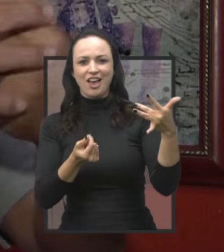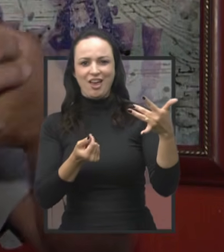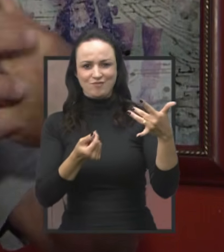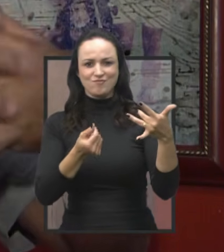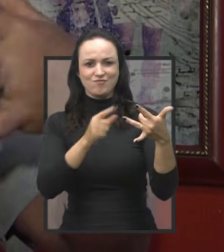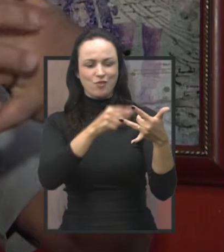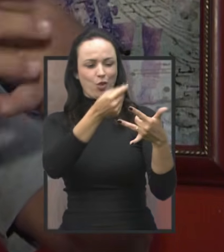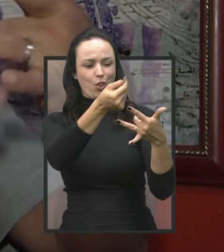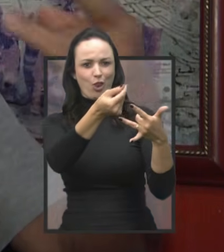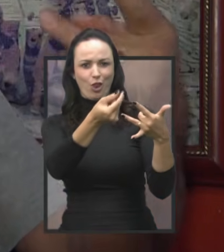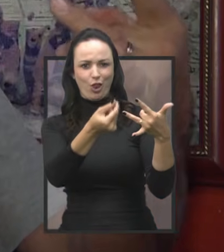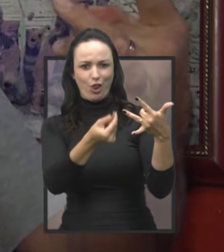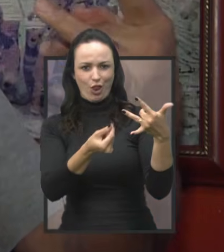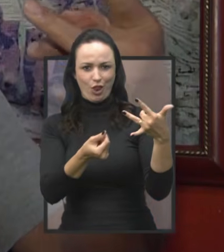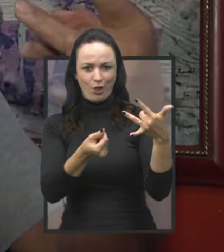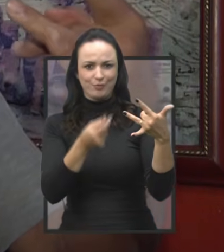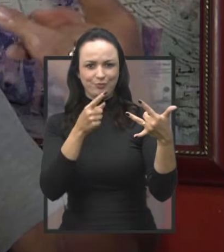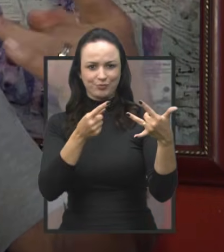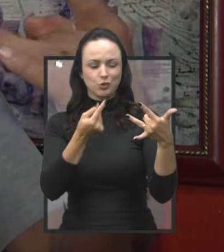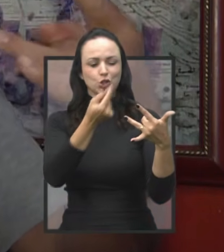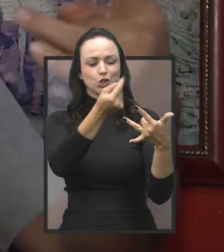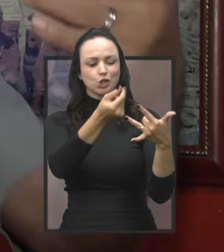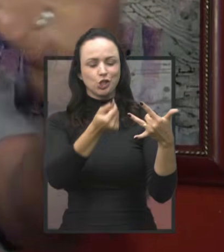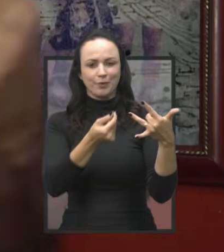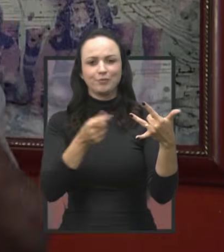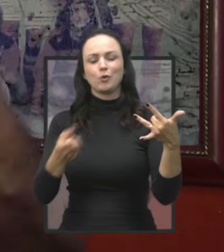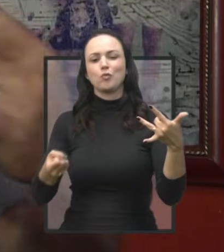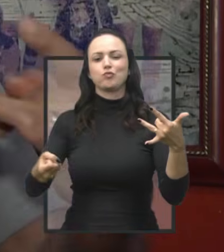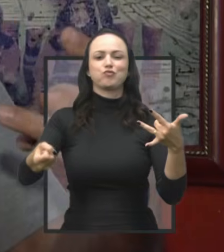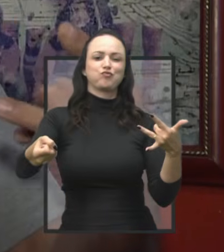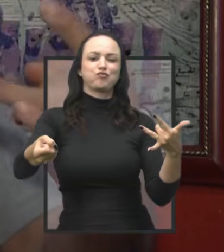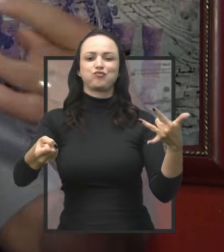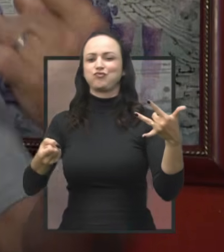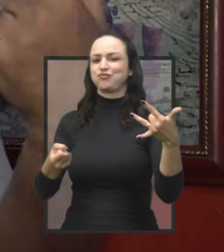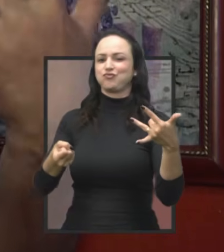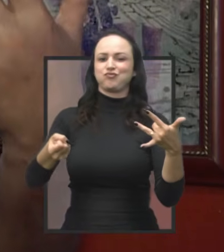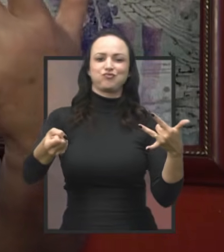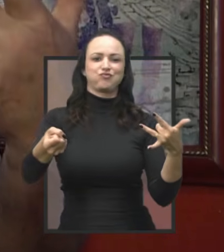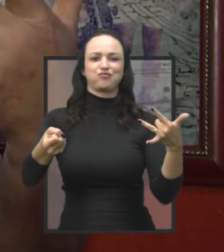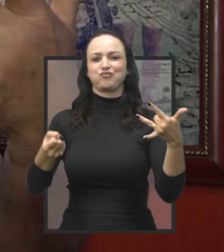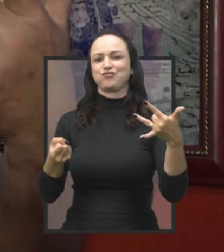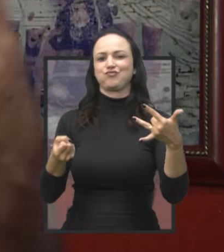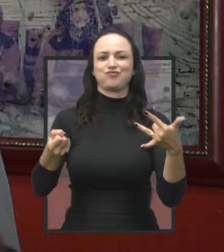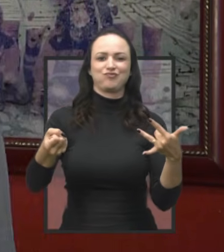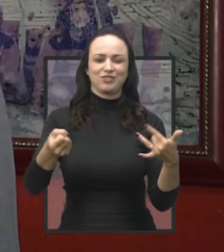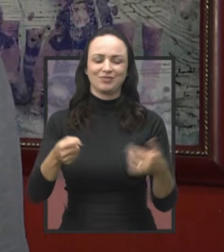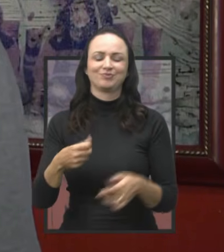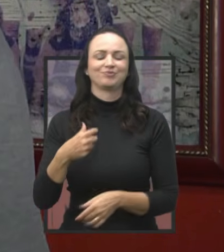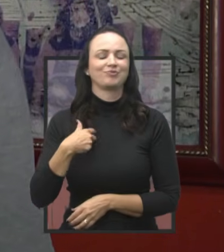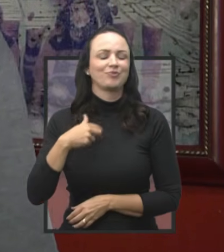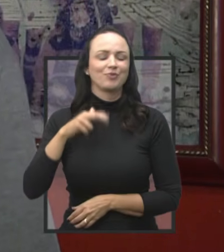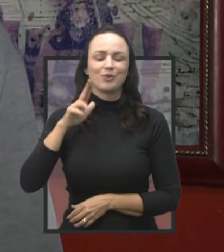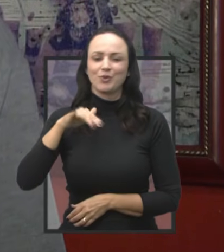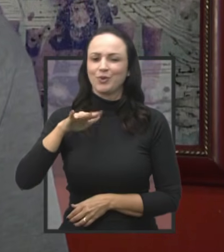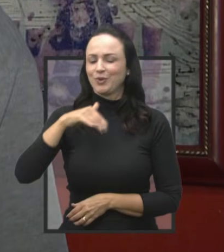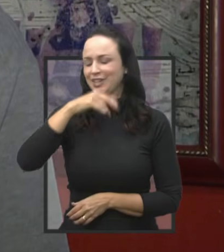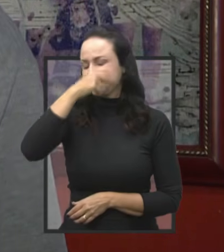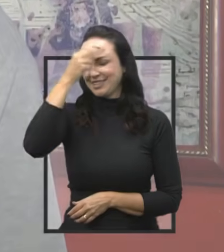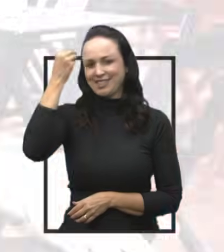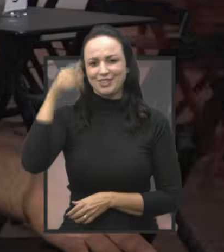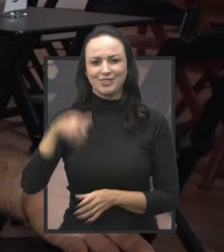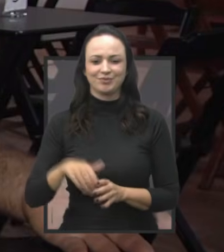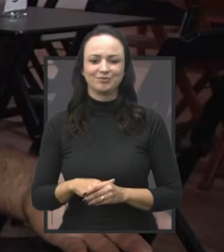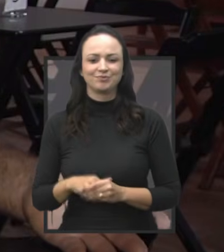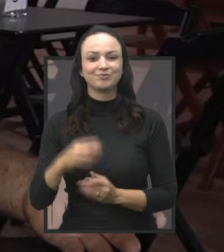de dinheiro, tudo trocado. Ele ficava com uma mão dirigindo e com a outra, aquele pacote de dinheiro no vão do dedo, assim. Nunca esqueço